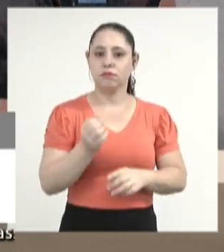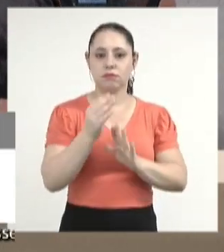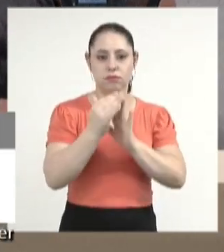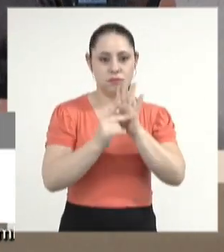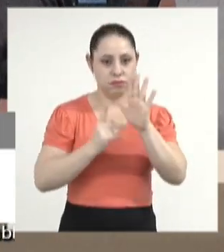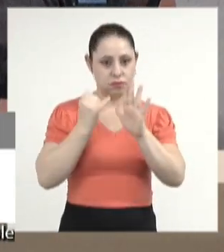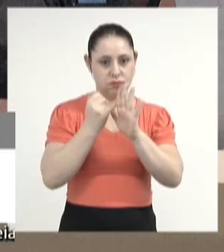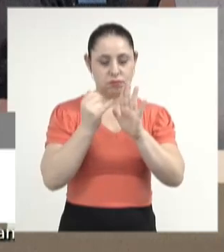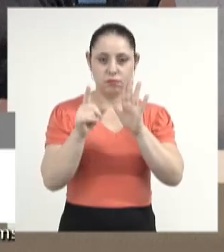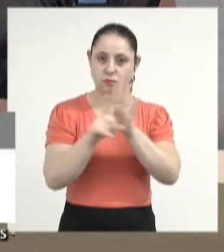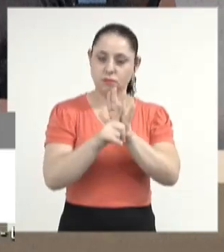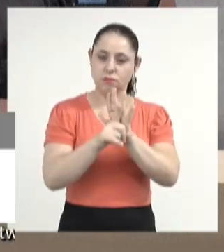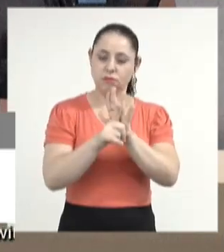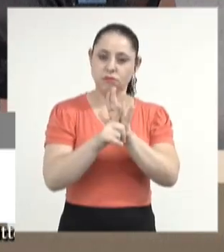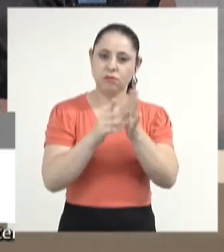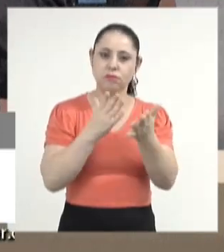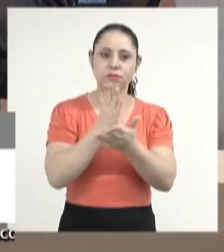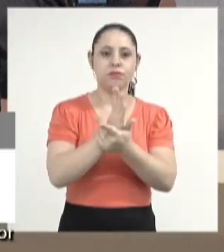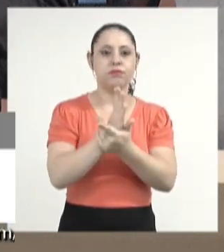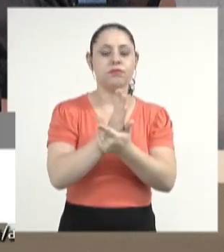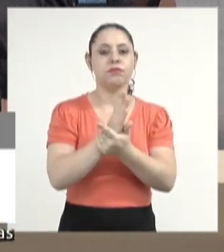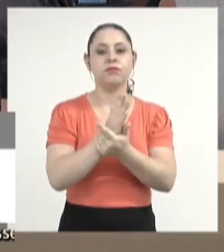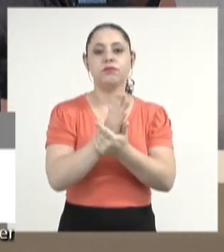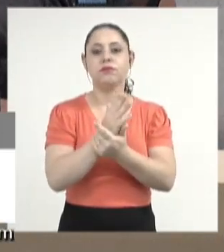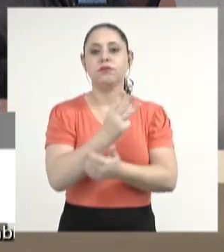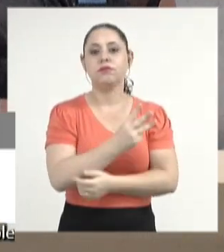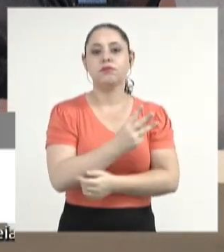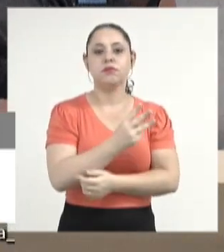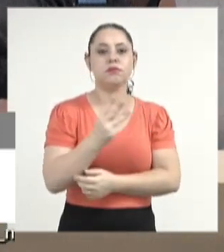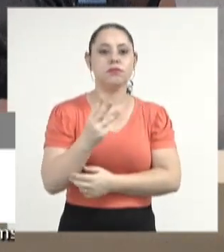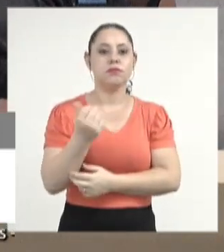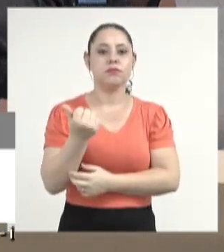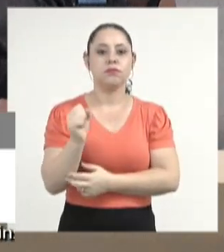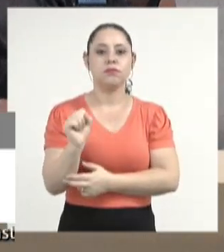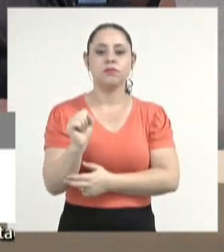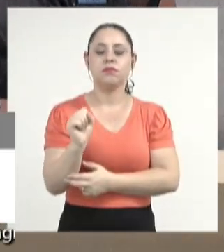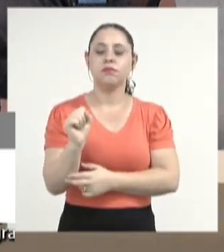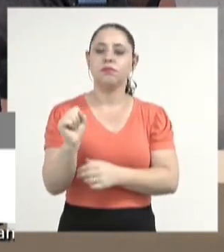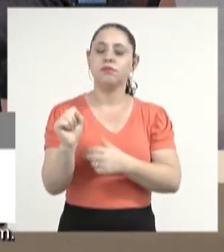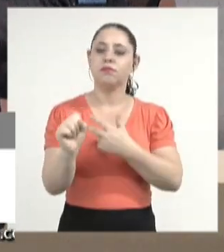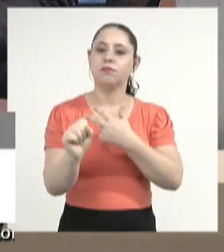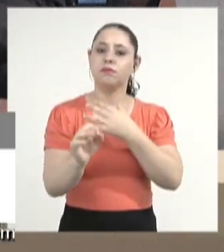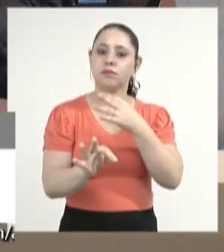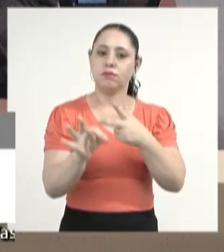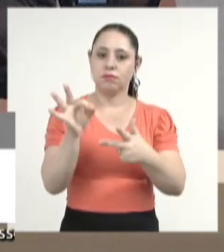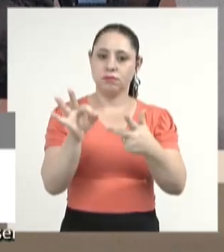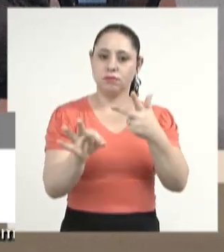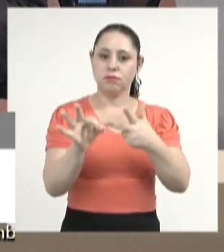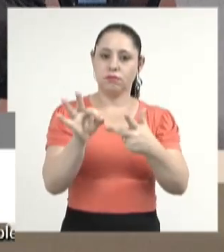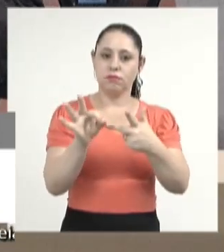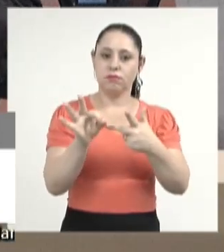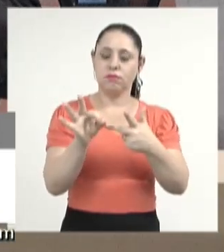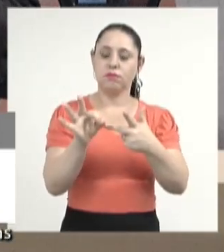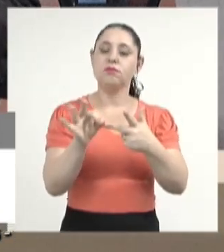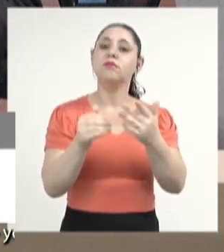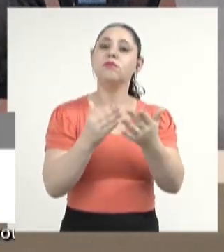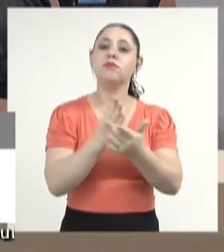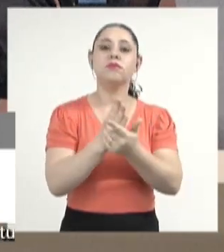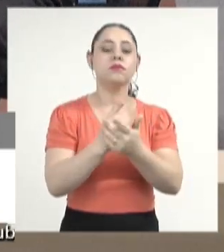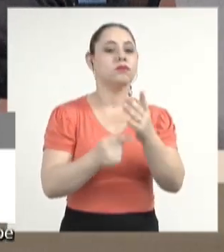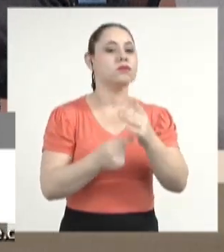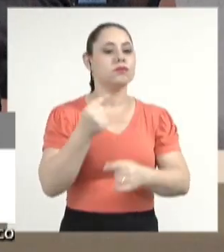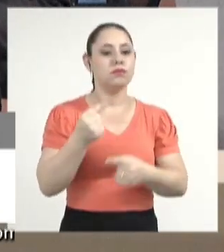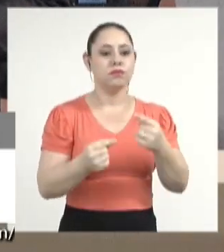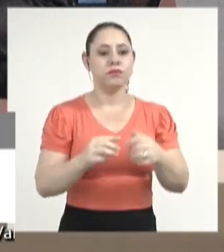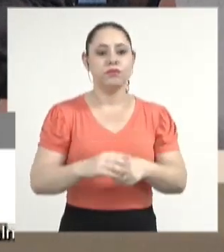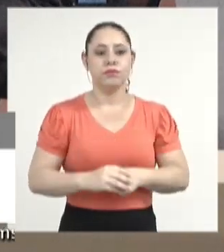item aprovado ontem foi o projeto de lei de número 338, de autoria do Poder Judiciário, aprovado ontem em